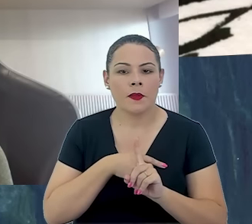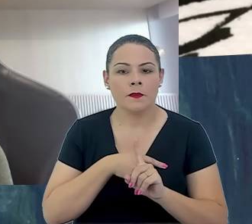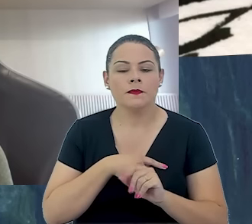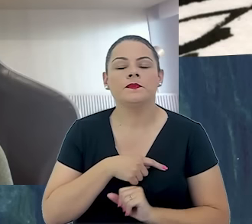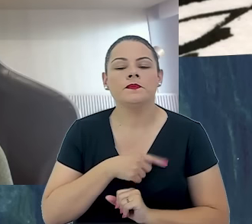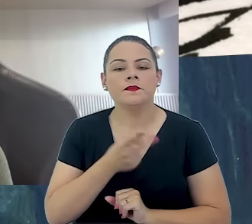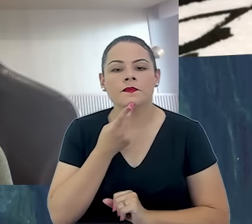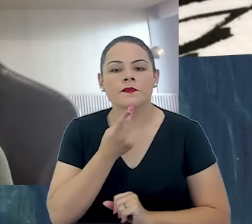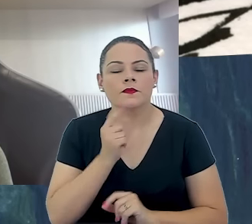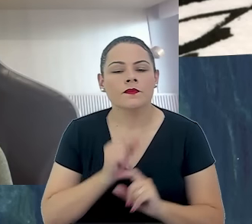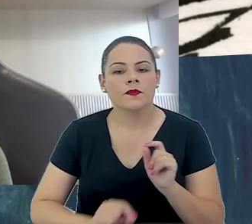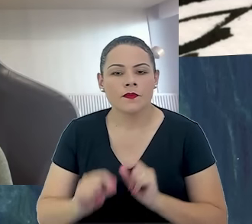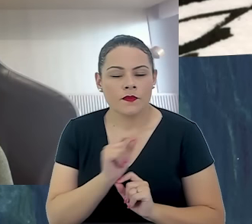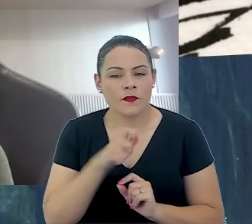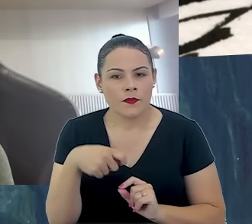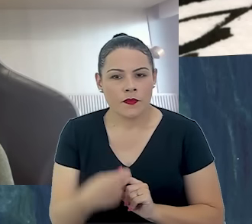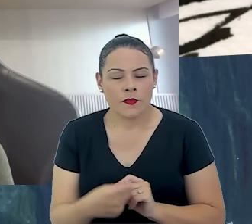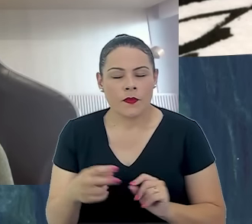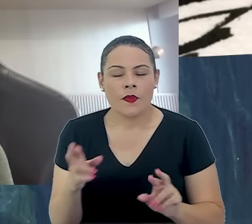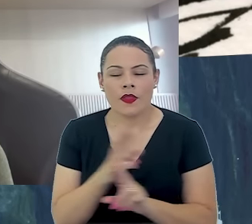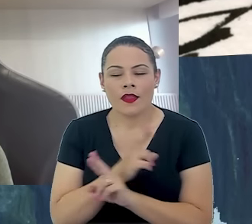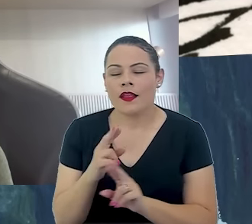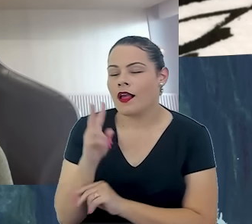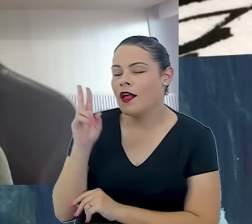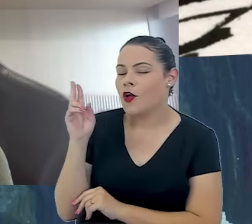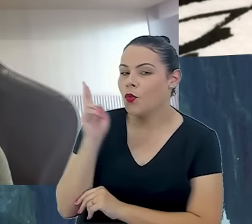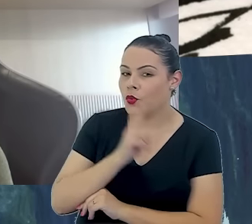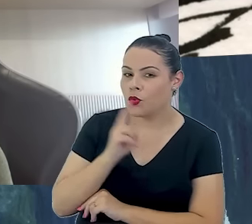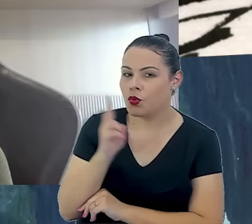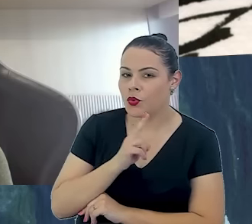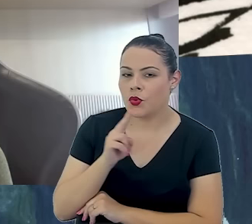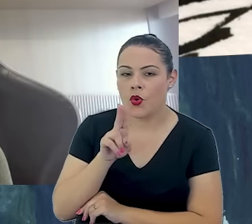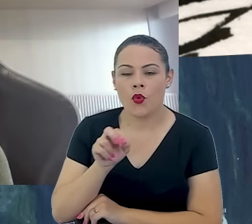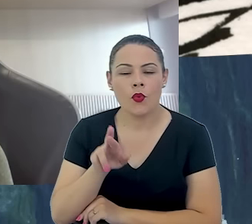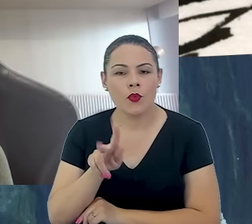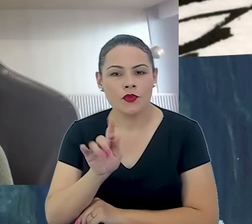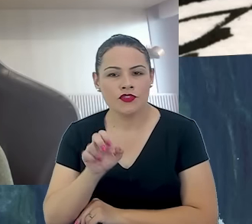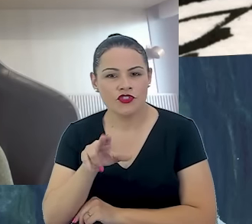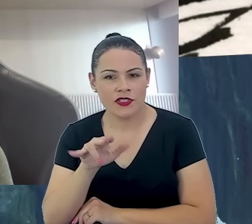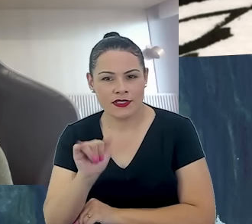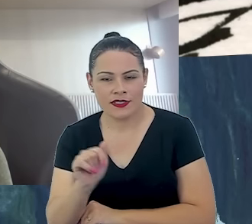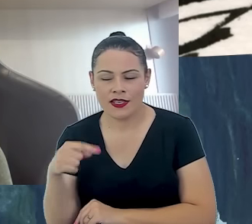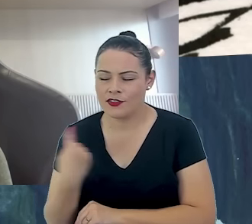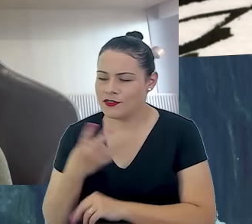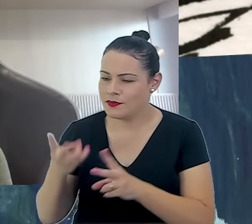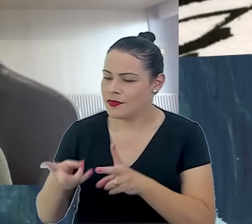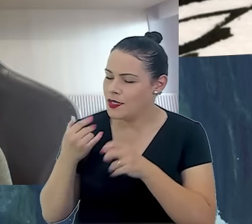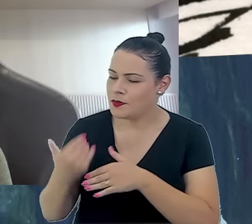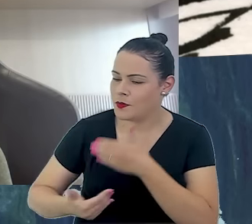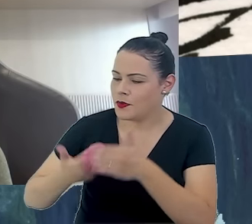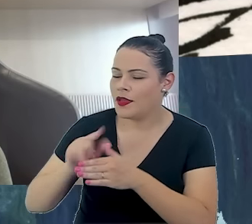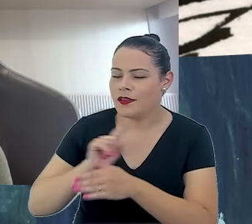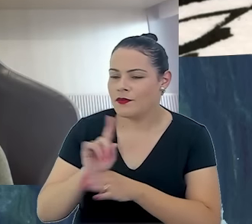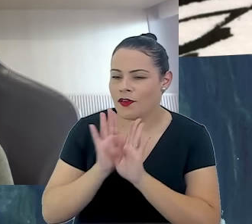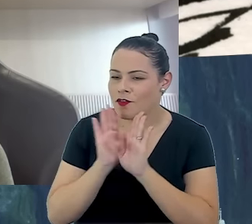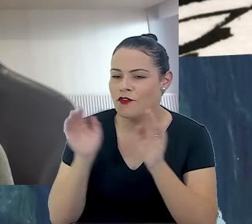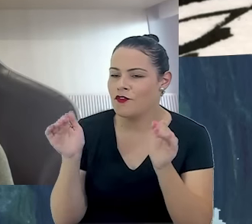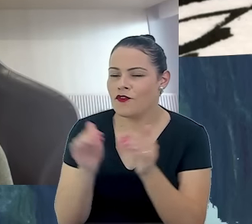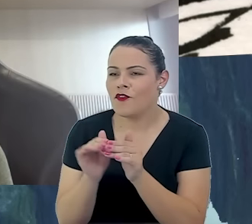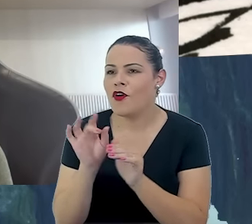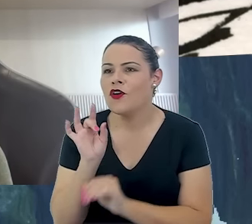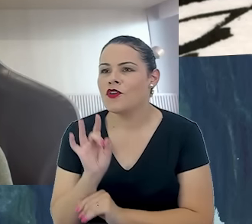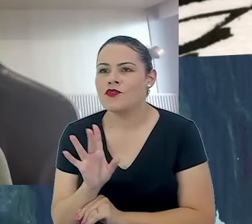deles é ah com relação à urgência é que não a vejamos esse processo apenas como